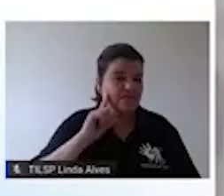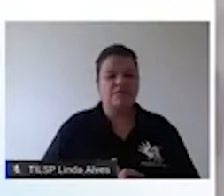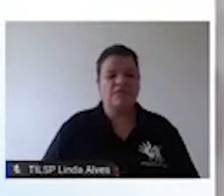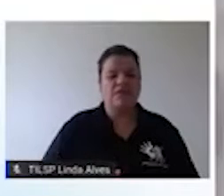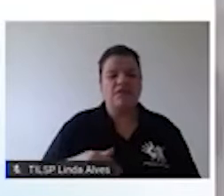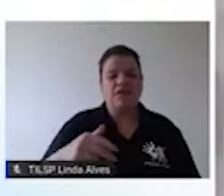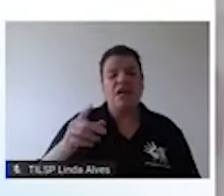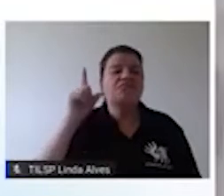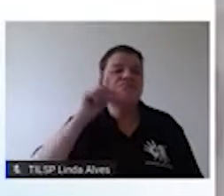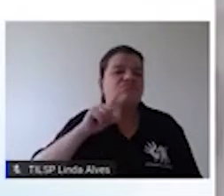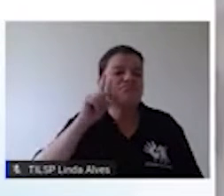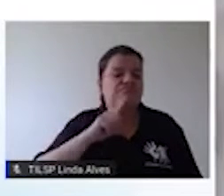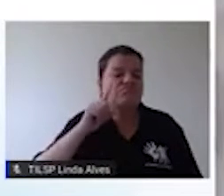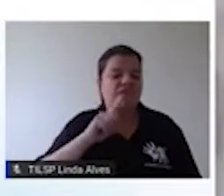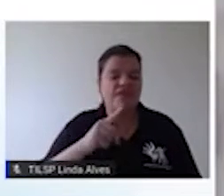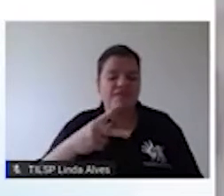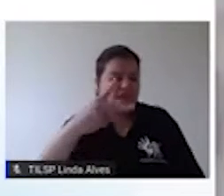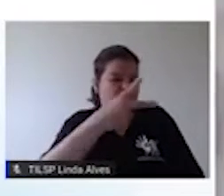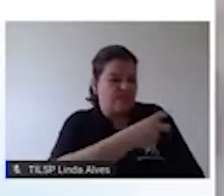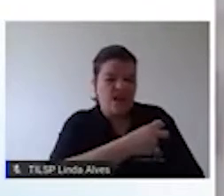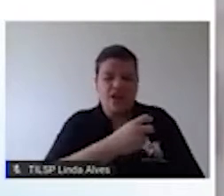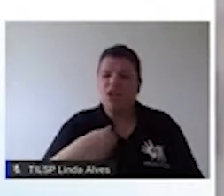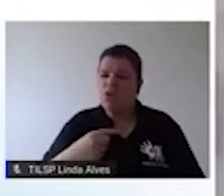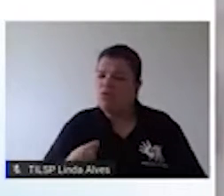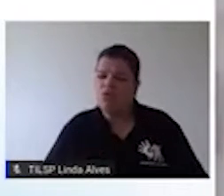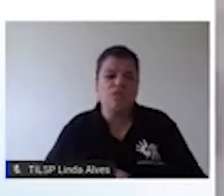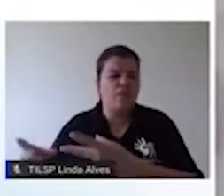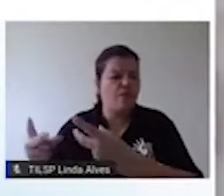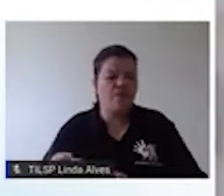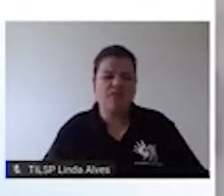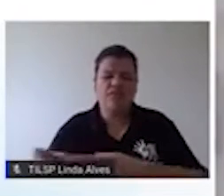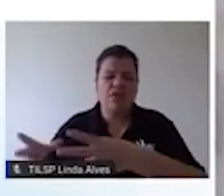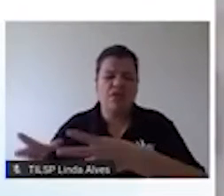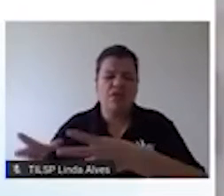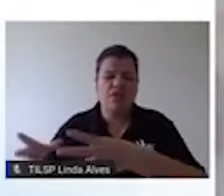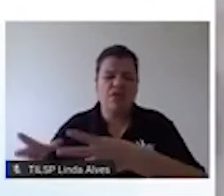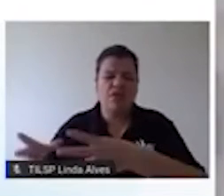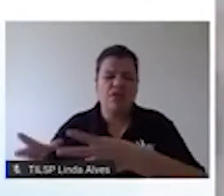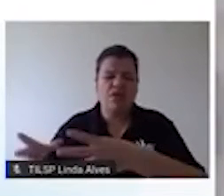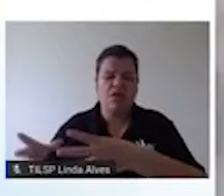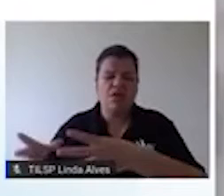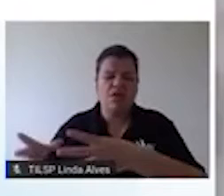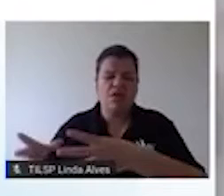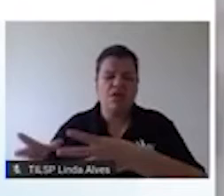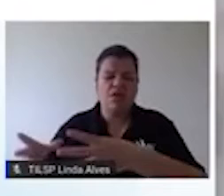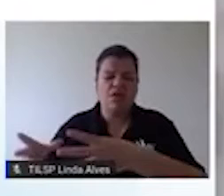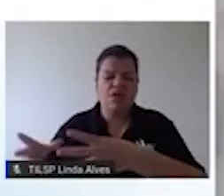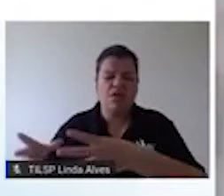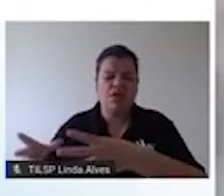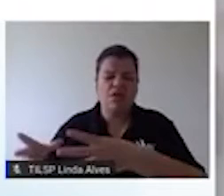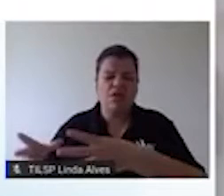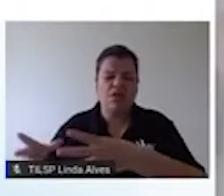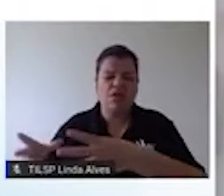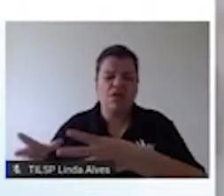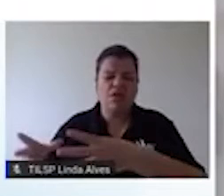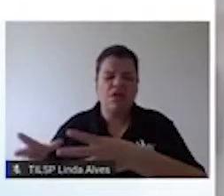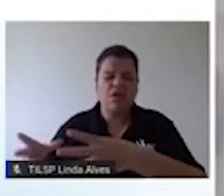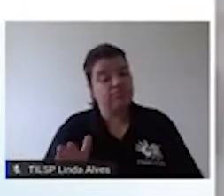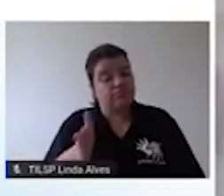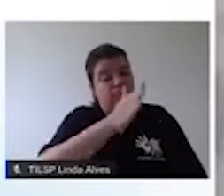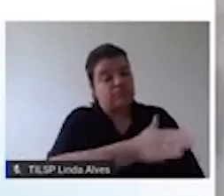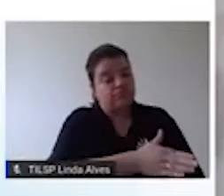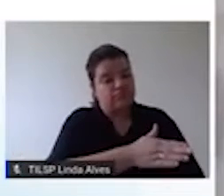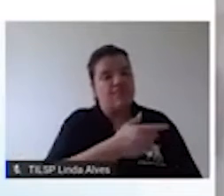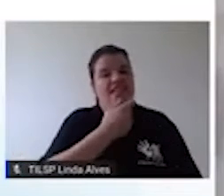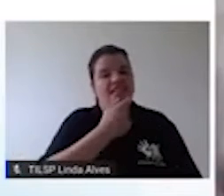não for vacinada, né, ele não vai vender vacina para qualquer um. Vende para o Canadá, que fica ali do lado, que fala